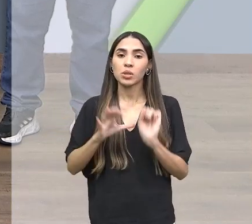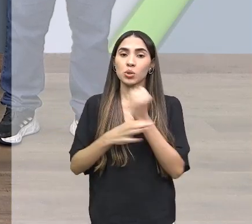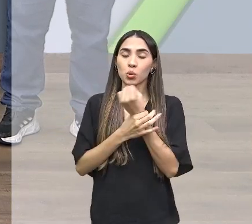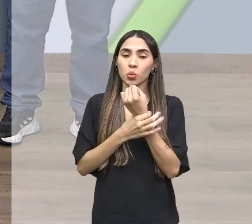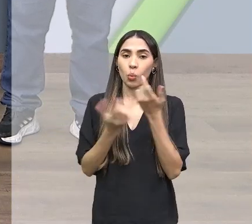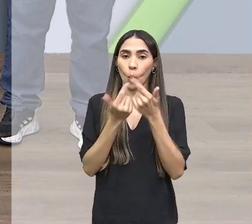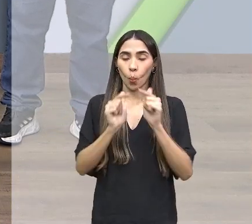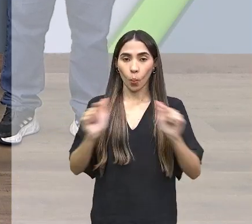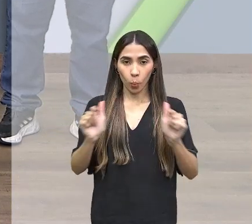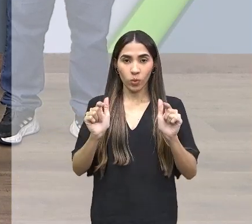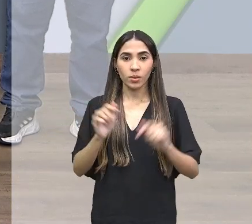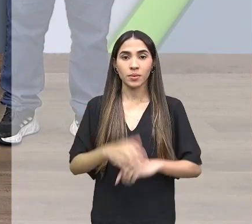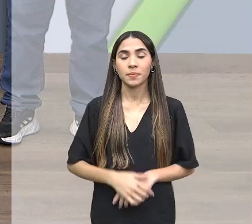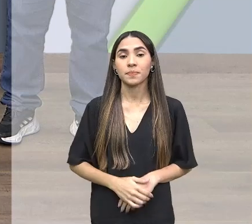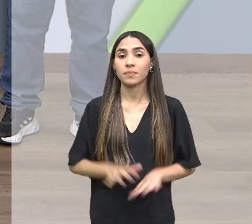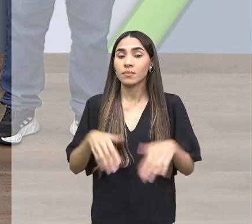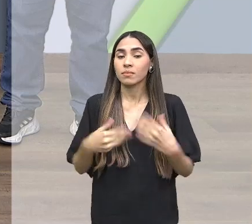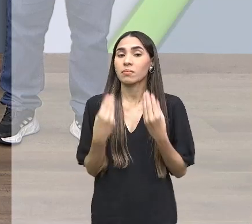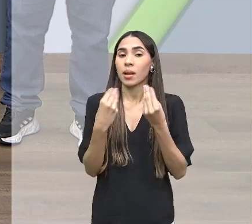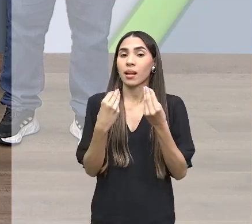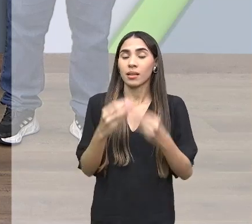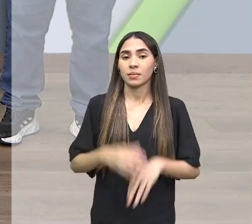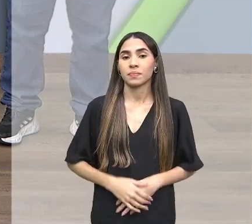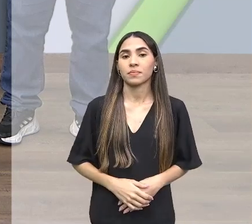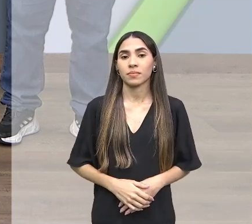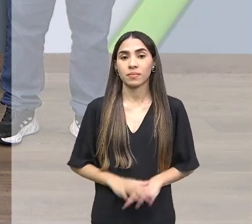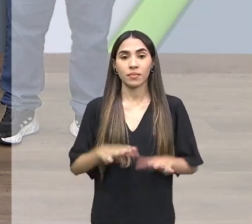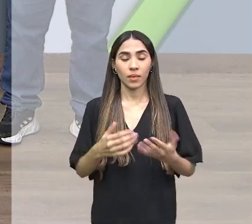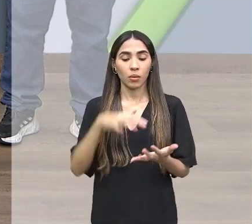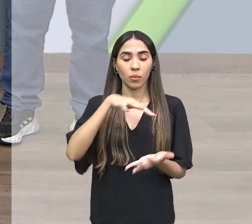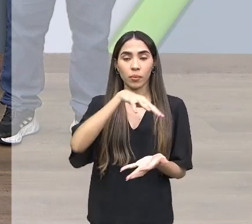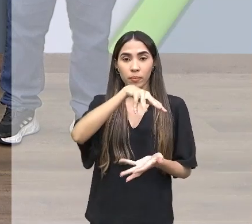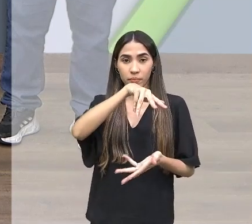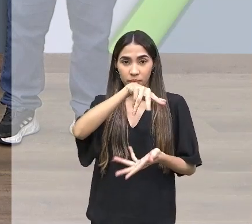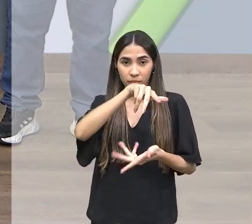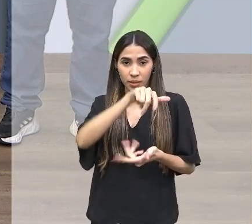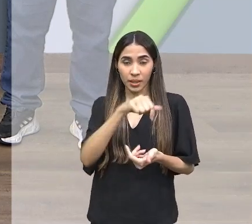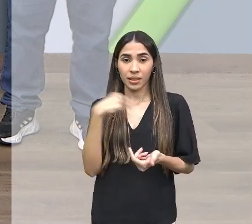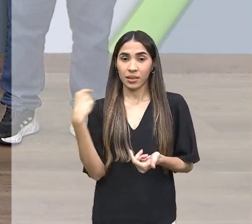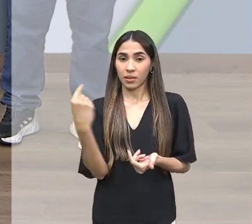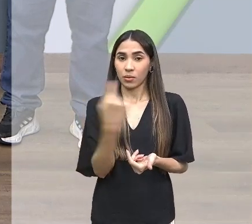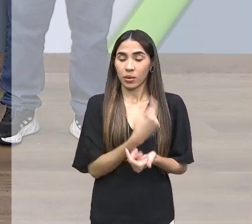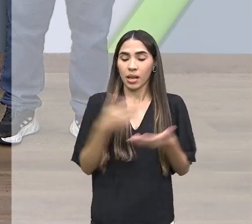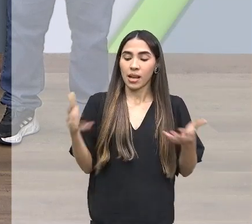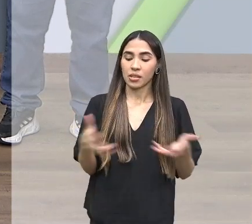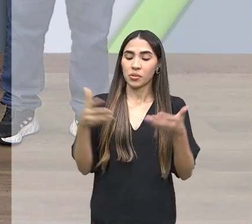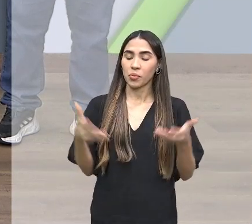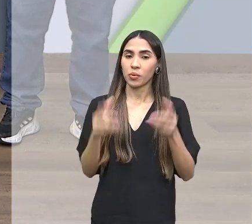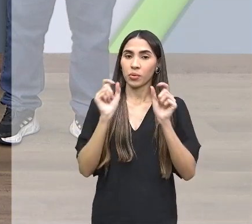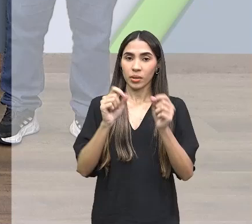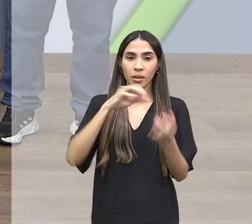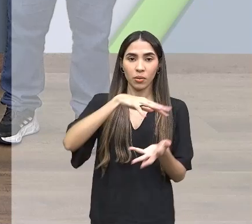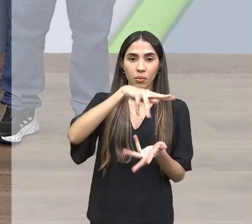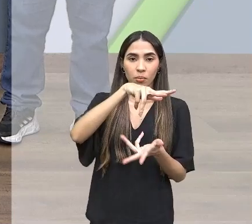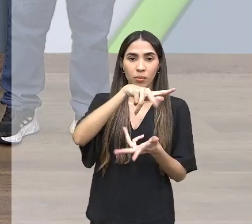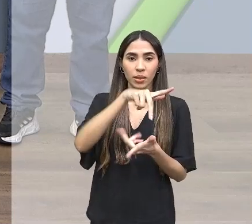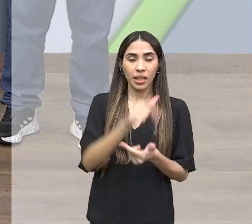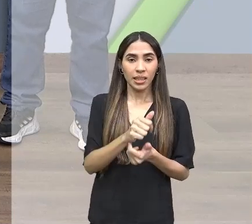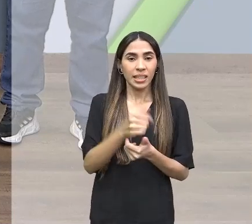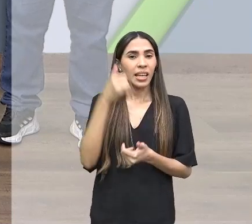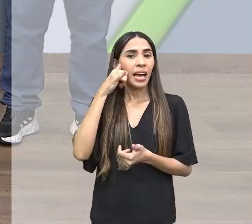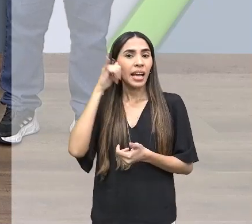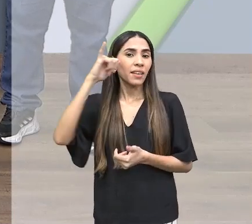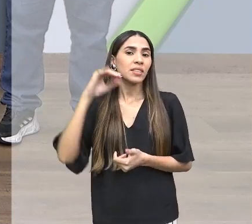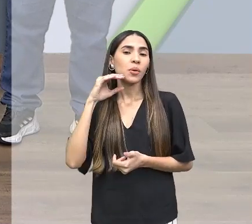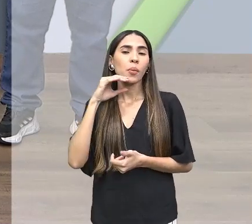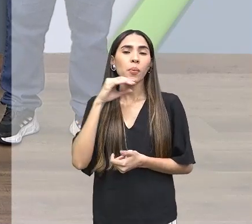matriz energética mais limpa. Para quê? Para que o planeta, para que a gente estimule que o planeta não se aqueça